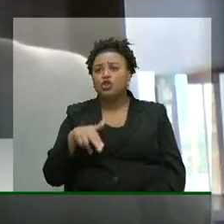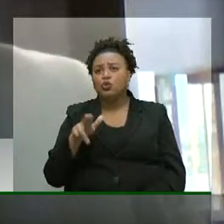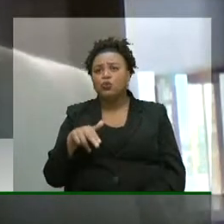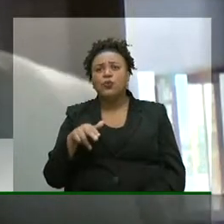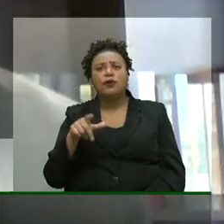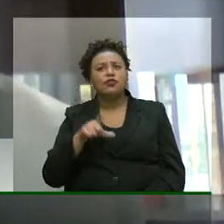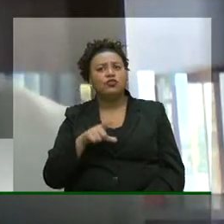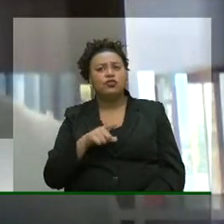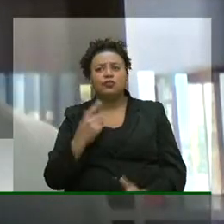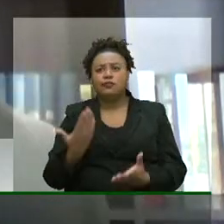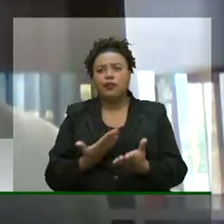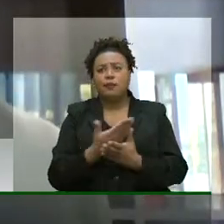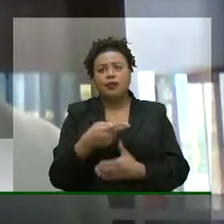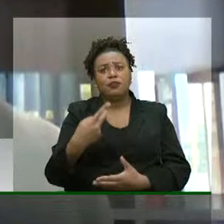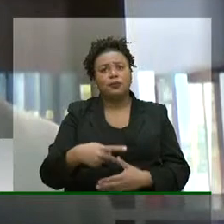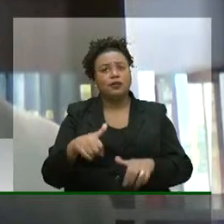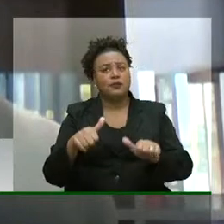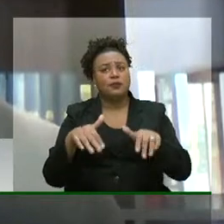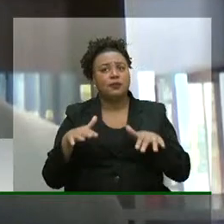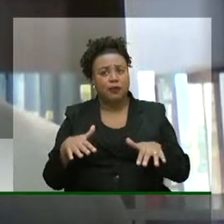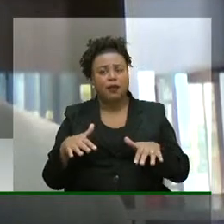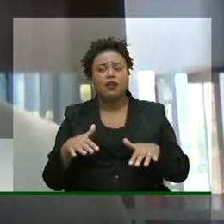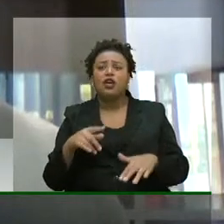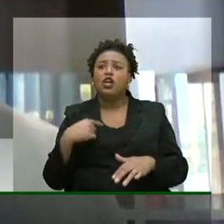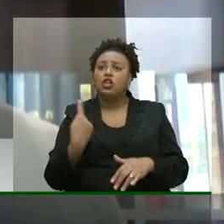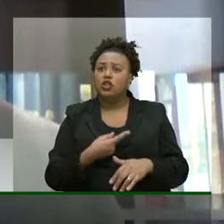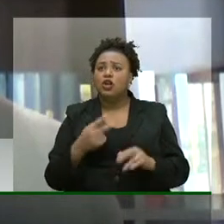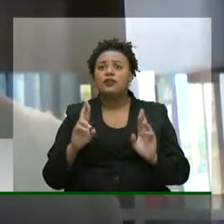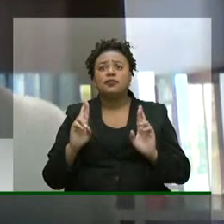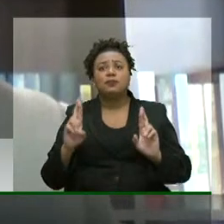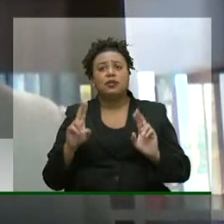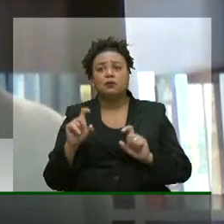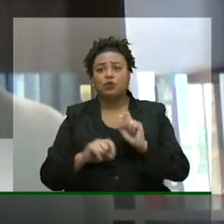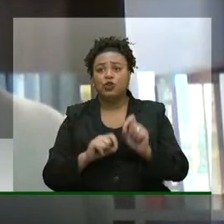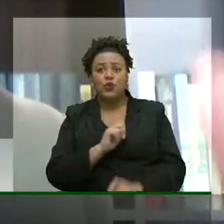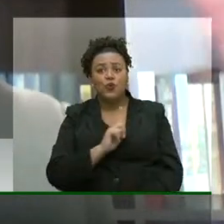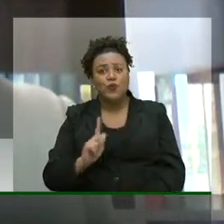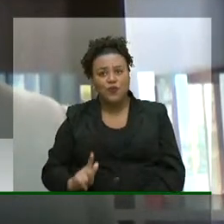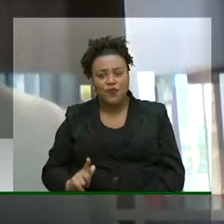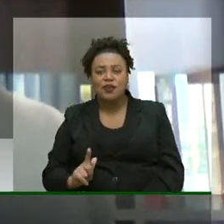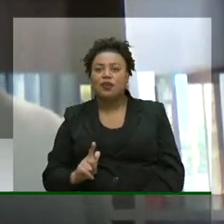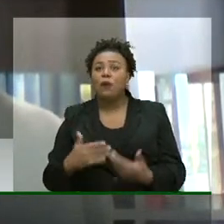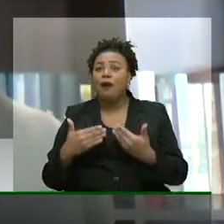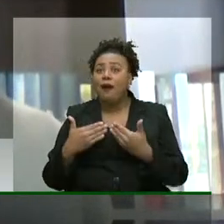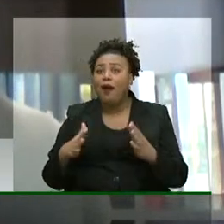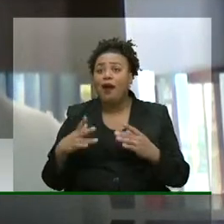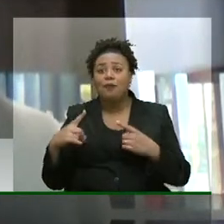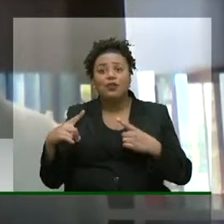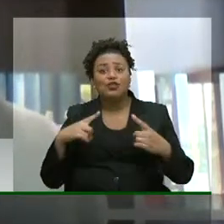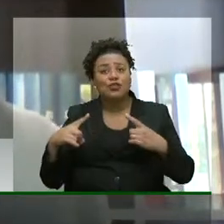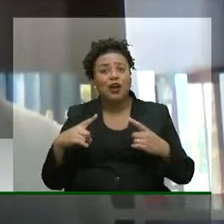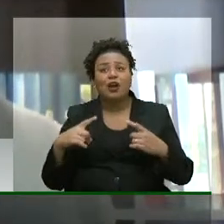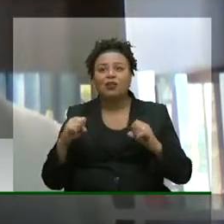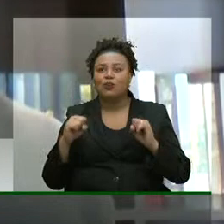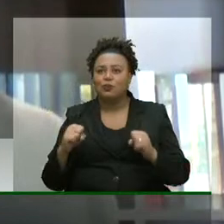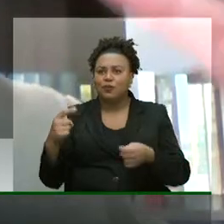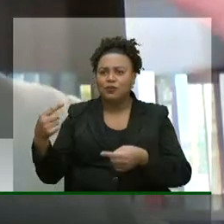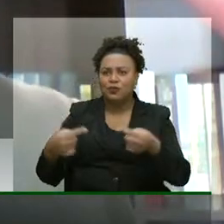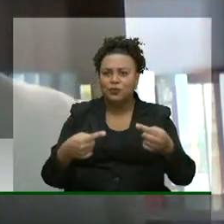ter chegado aqui nessa Casa Legislativa, né? Nós esperamos que o governo do Estado abra um diálogo para, inclusive, a gente